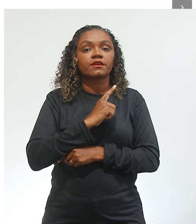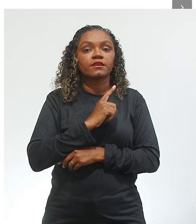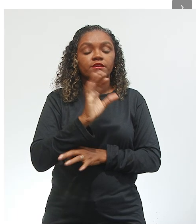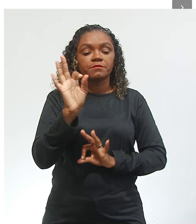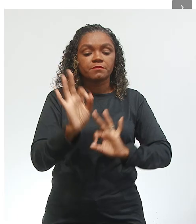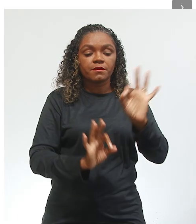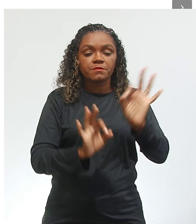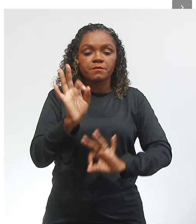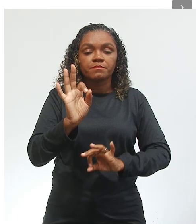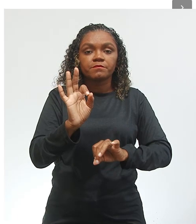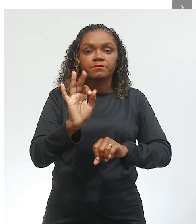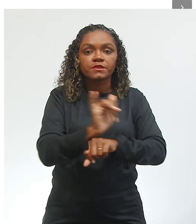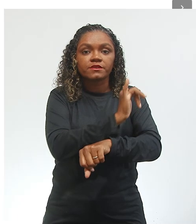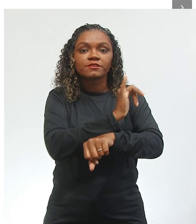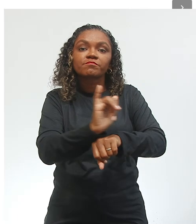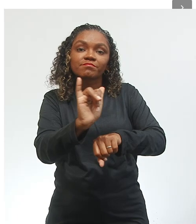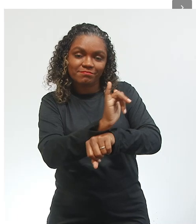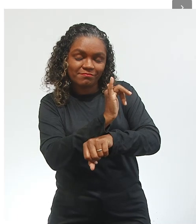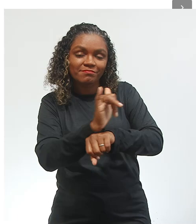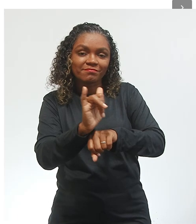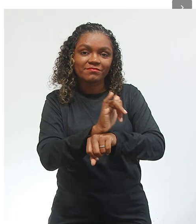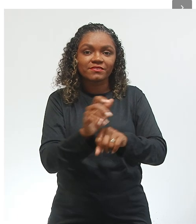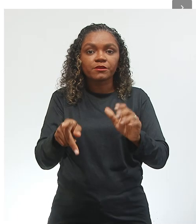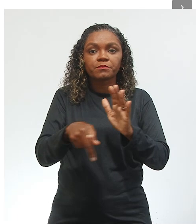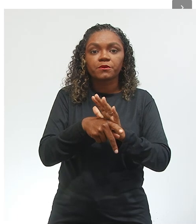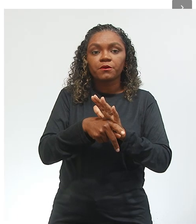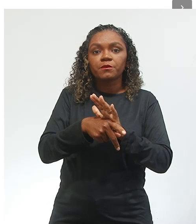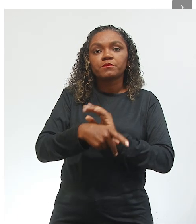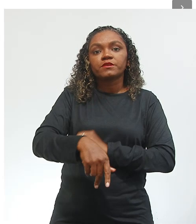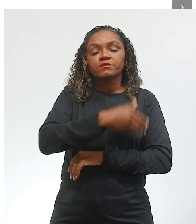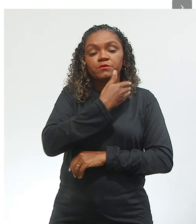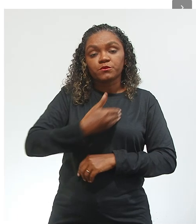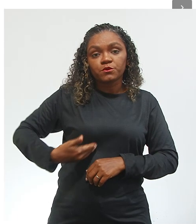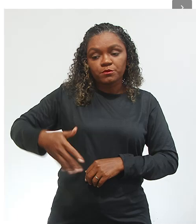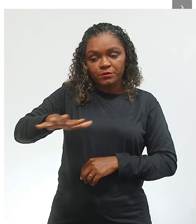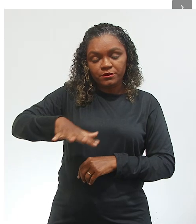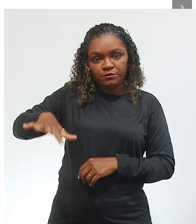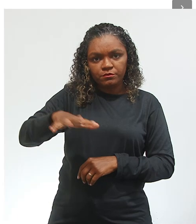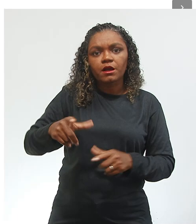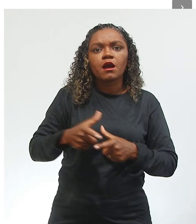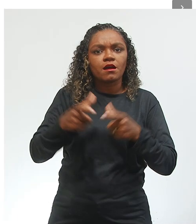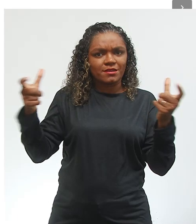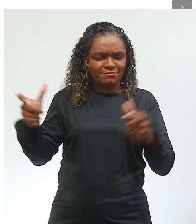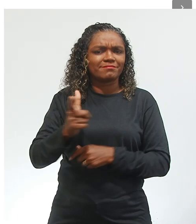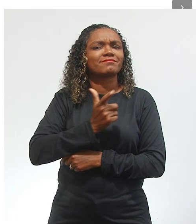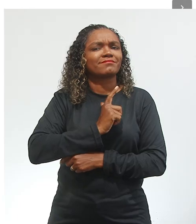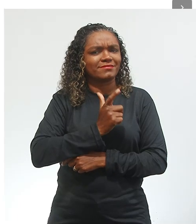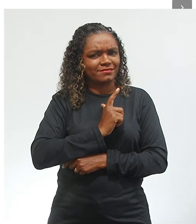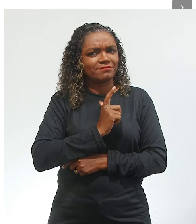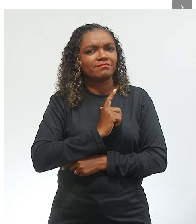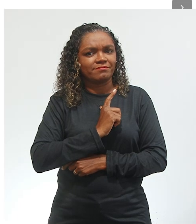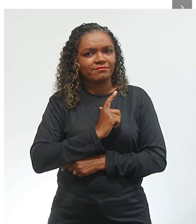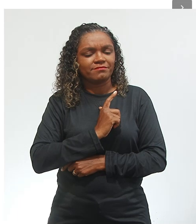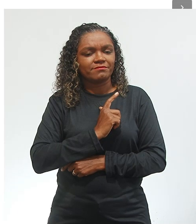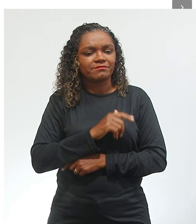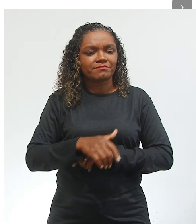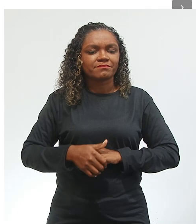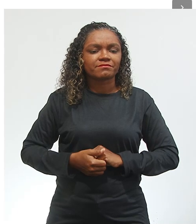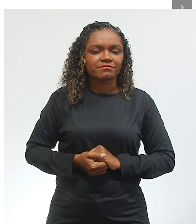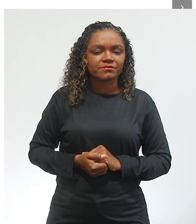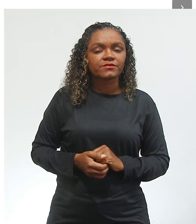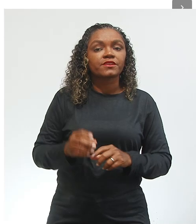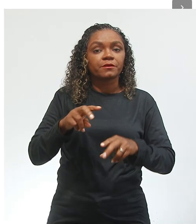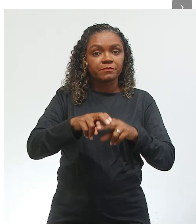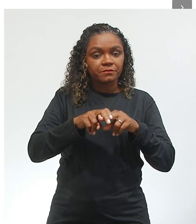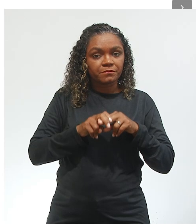que compõem o planejamento estratégico, que as instituições públicas todas, na sua maioria, têm o planejamento